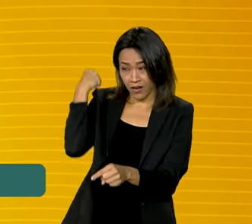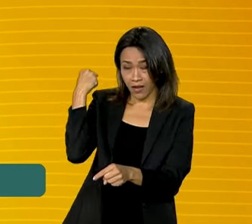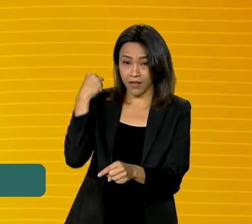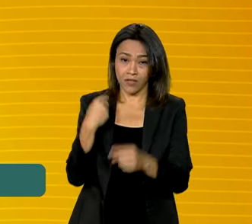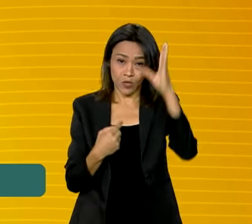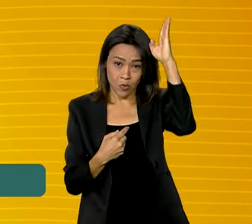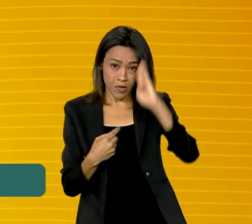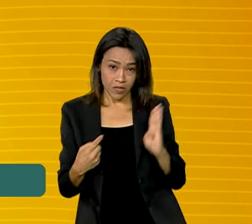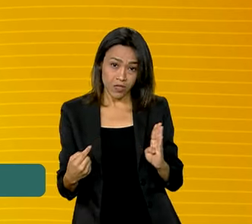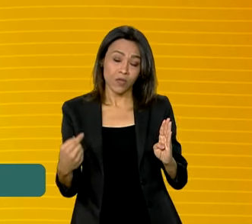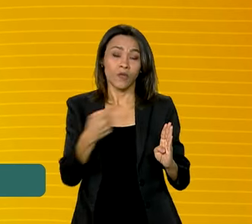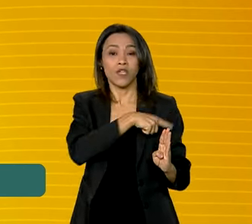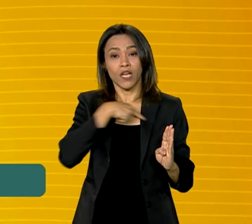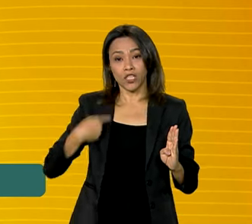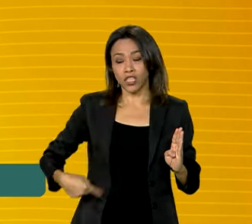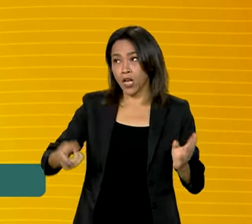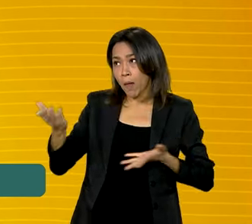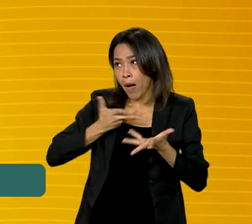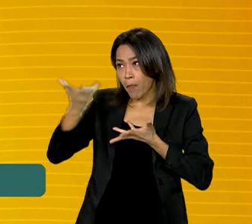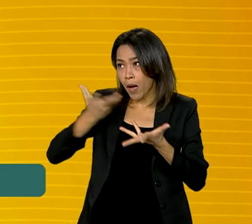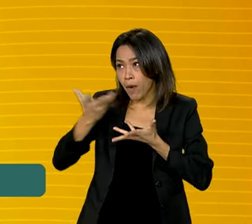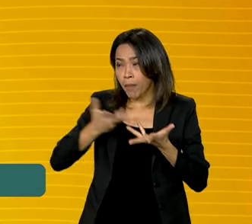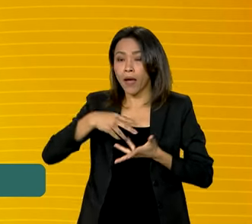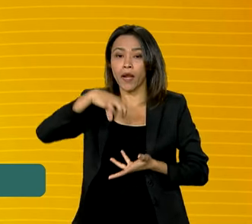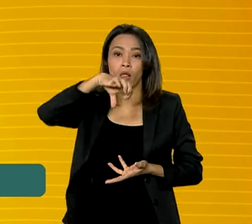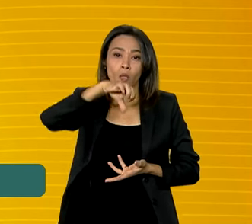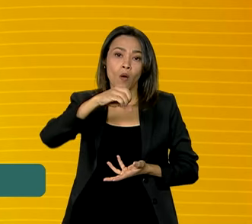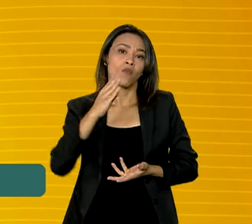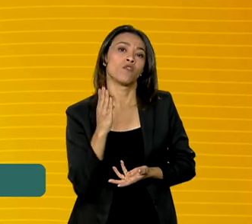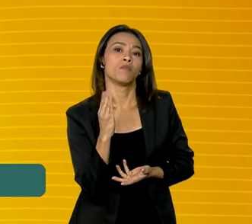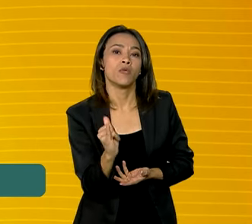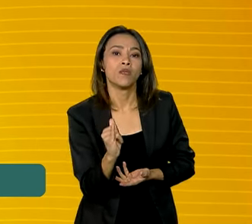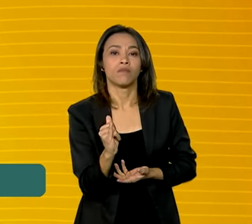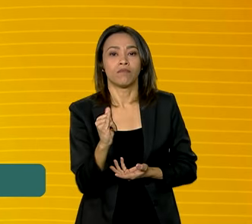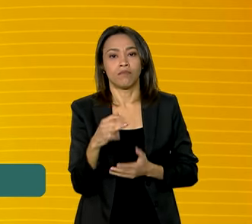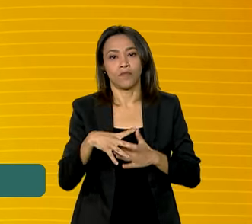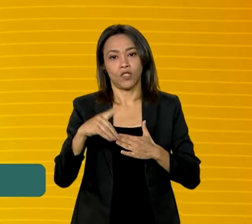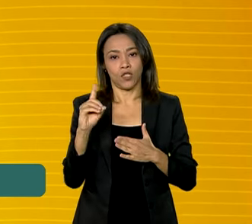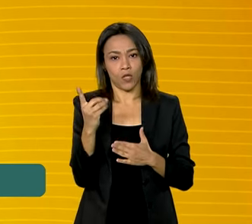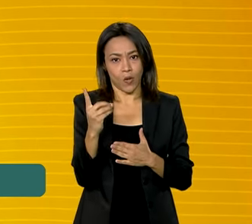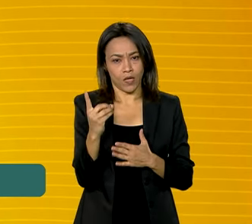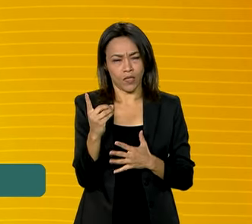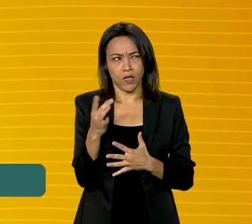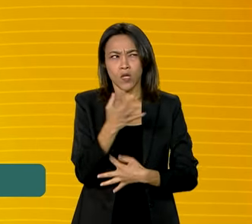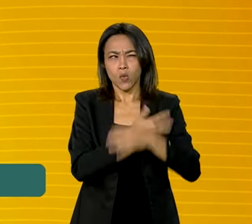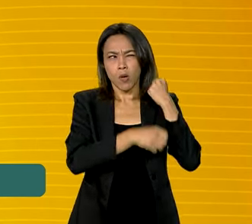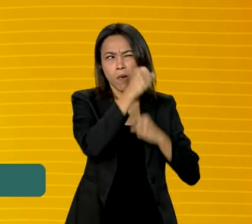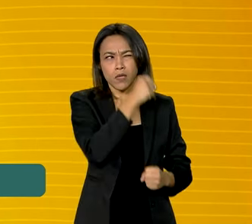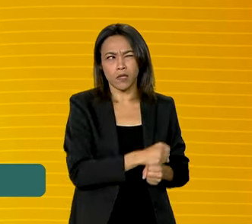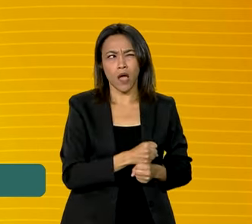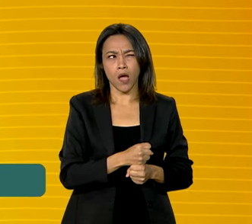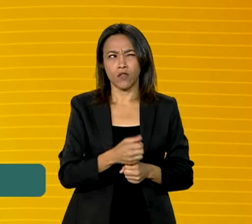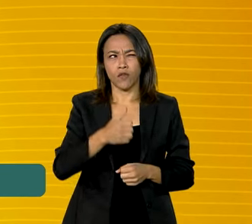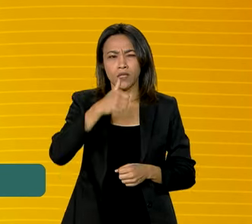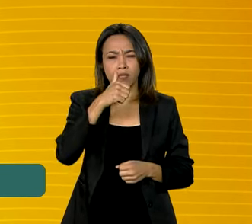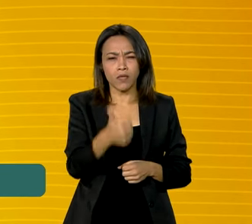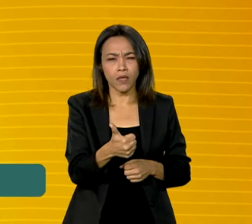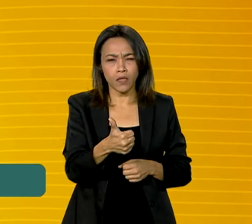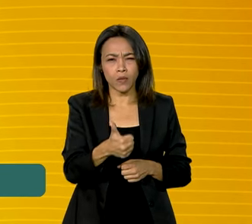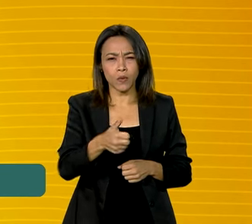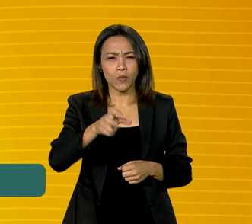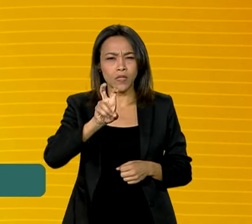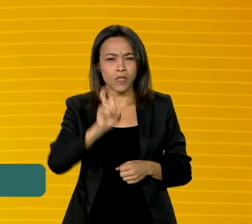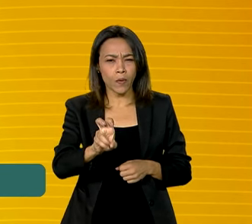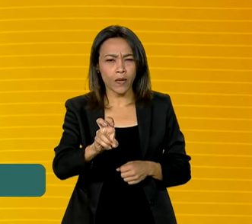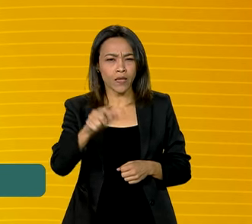e a China era de 9 bilhões de dólares. No ano passado foi de